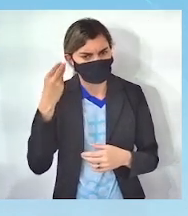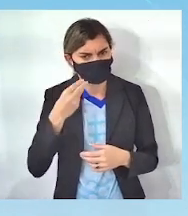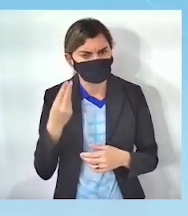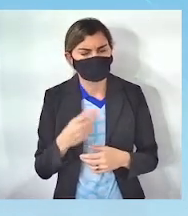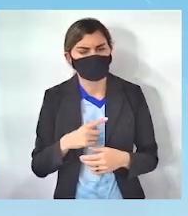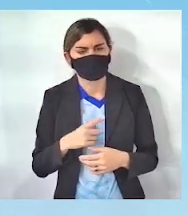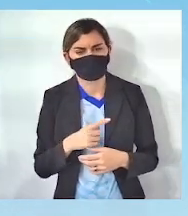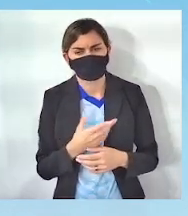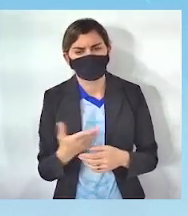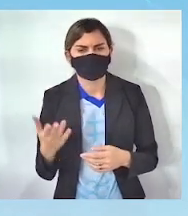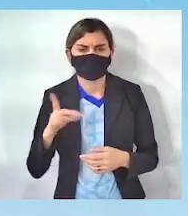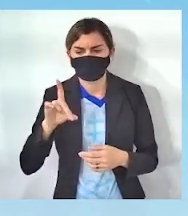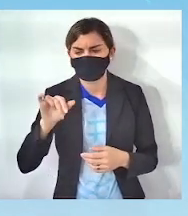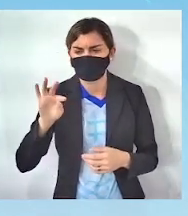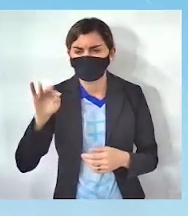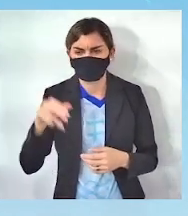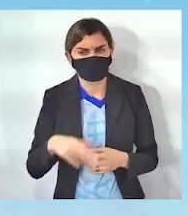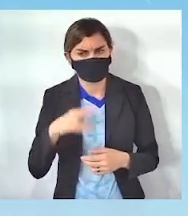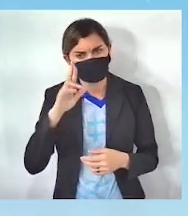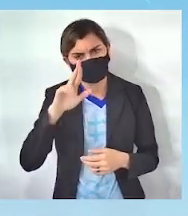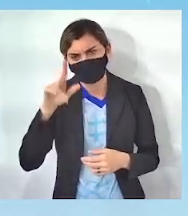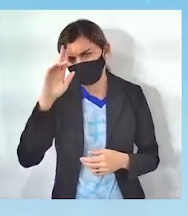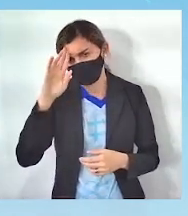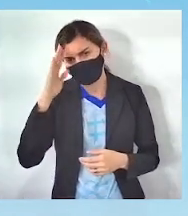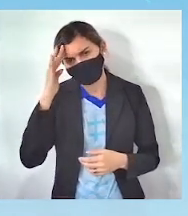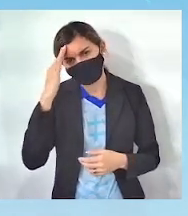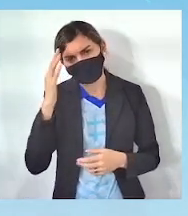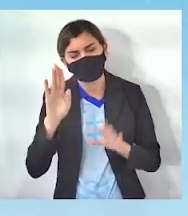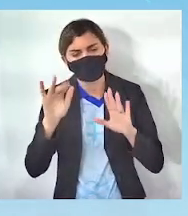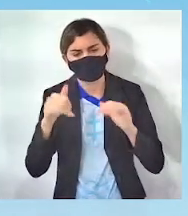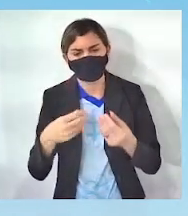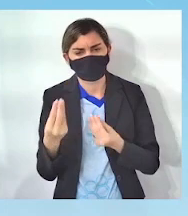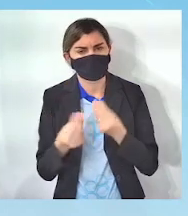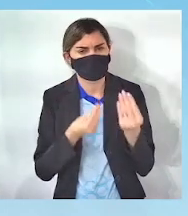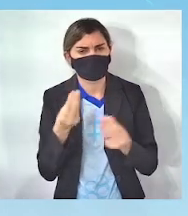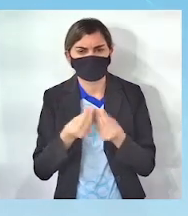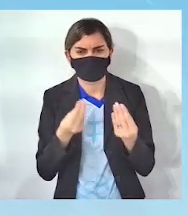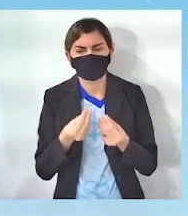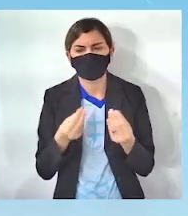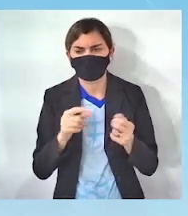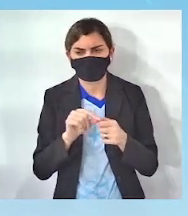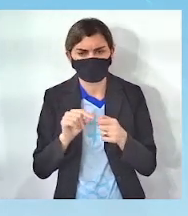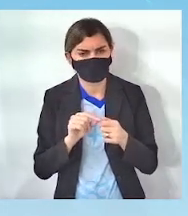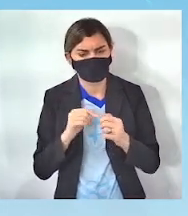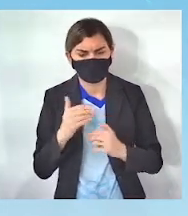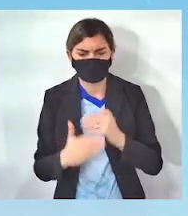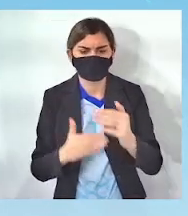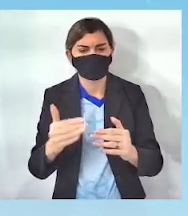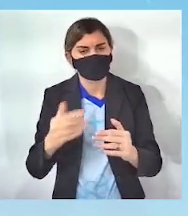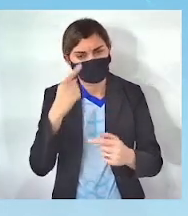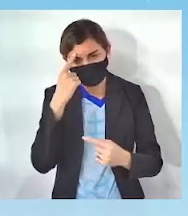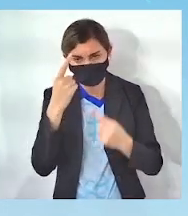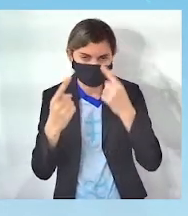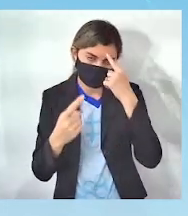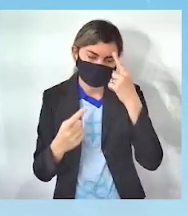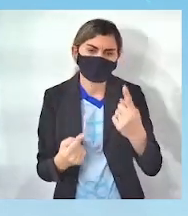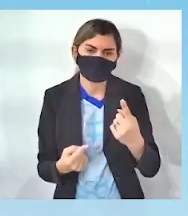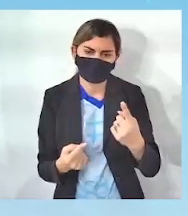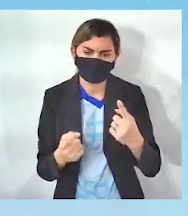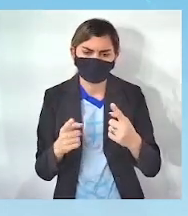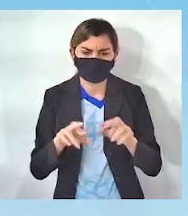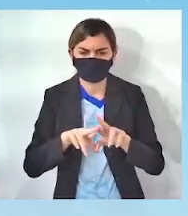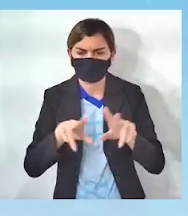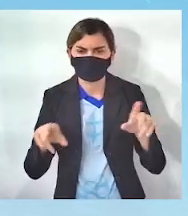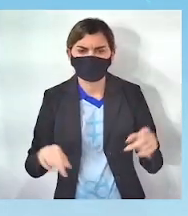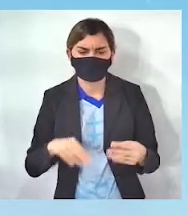especulativo. Por Dalton não compreender muito bem como era a natureza do átomo, é que ele faz essa proporção, essa ideia, né? De que os